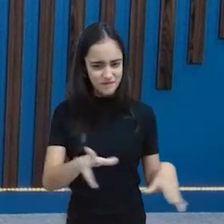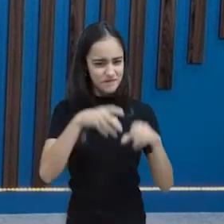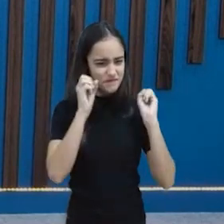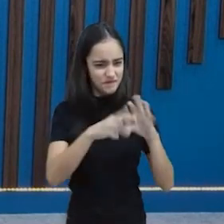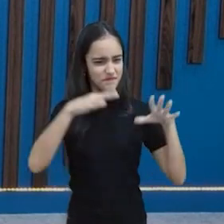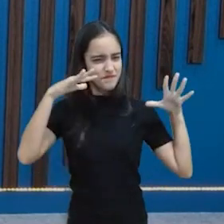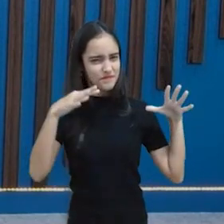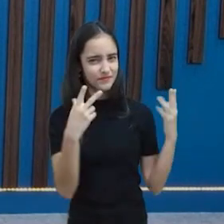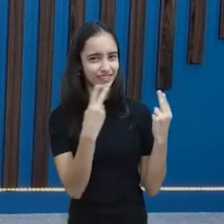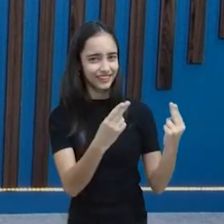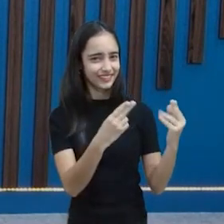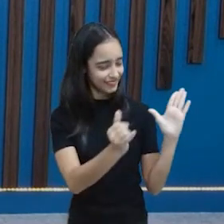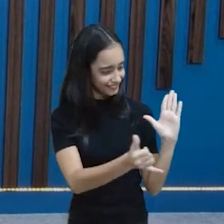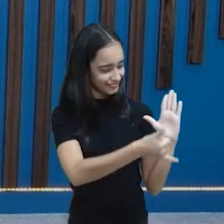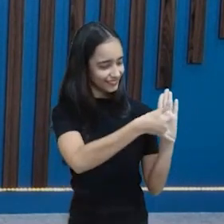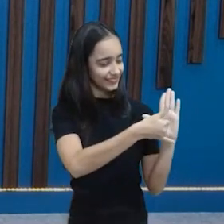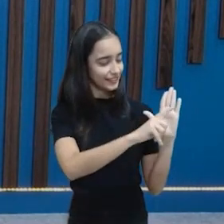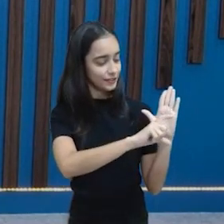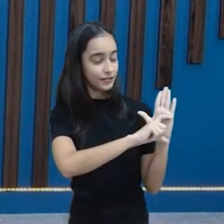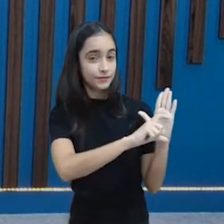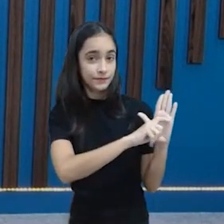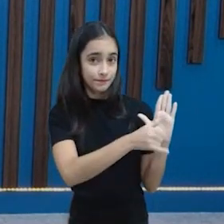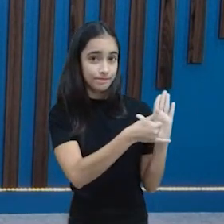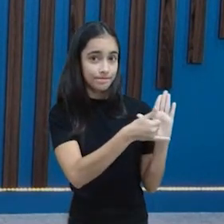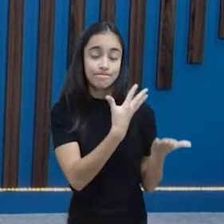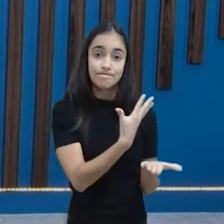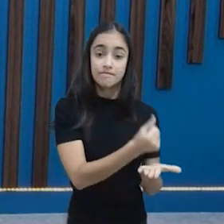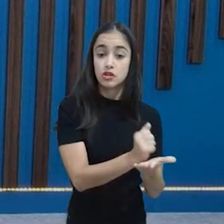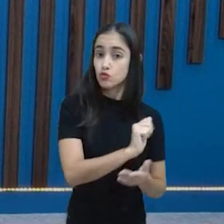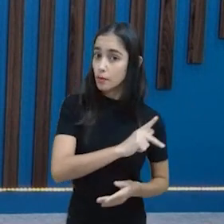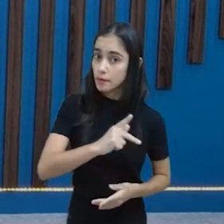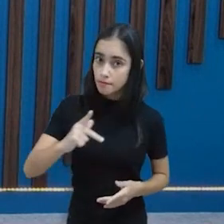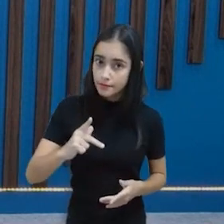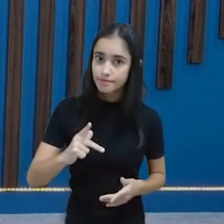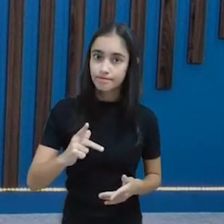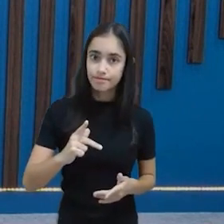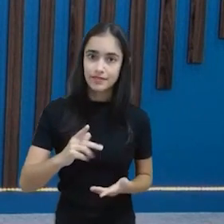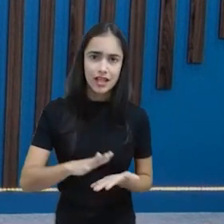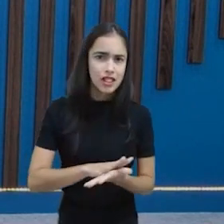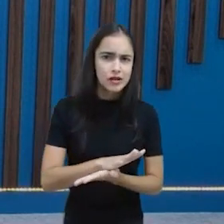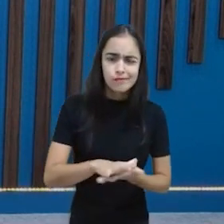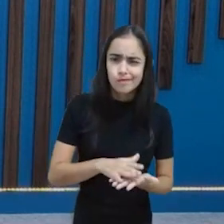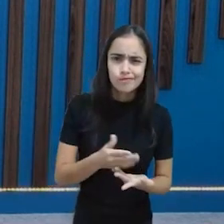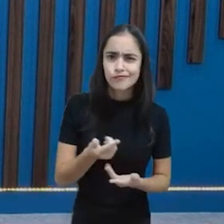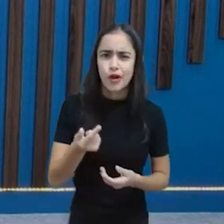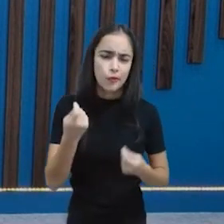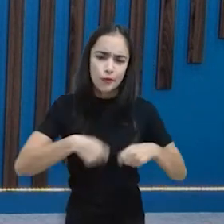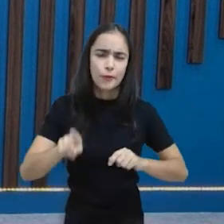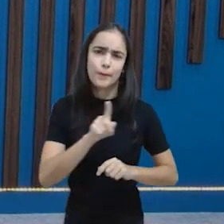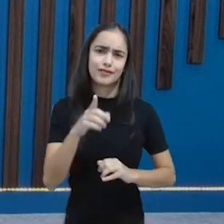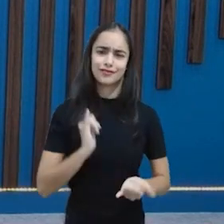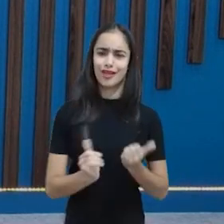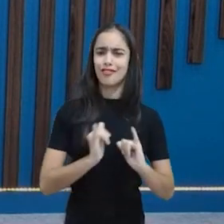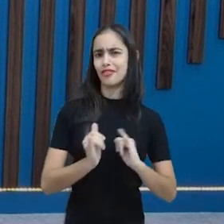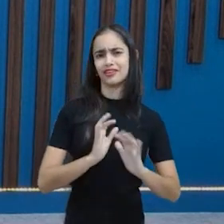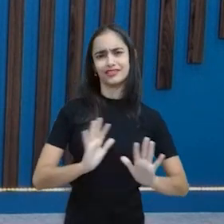pode direcionar a câmera do seu celular, baixar o aplicativo sem gastar os dados móveis do seu celular, porque é todo